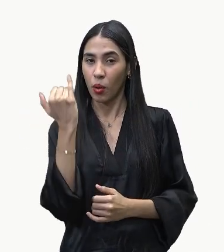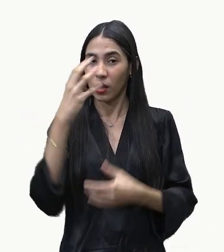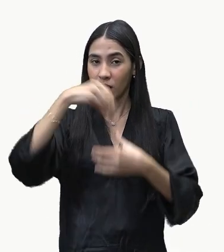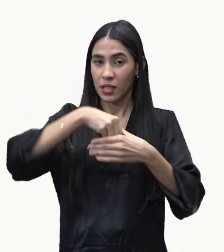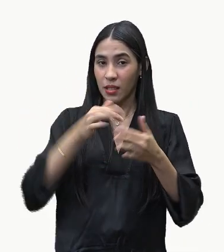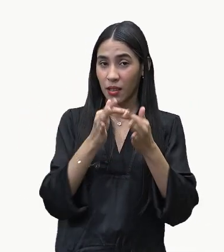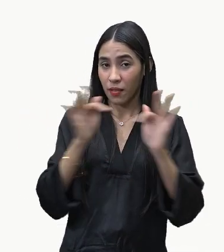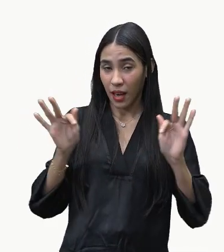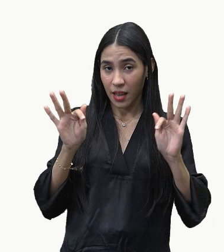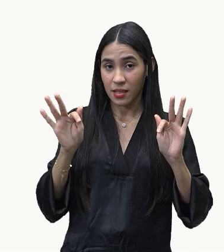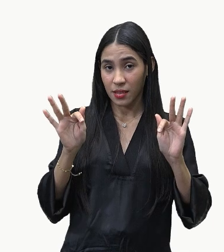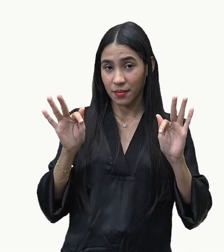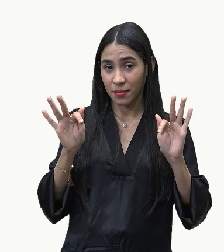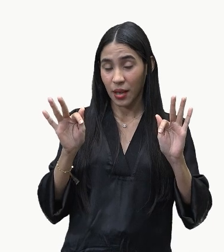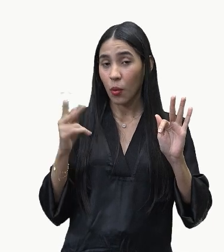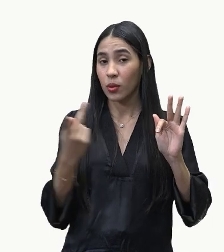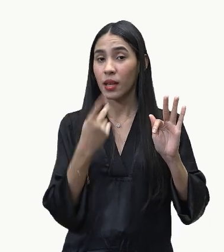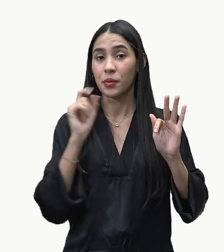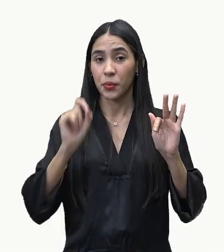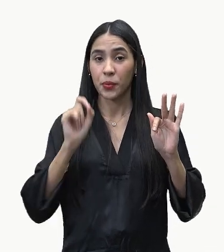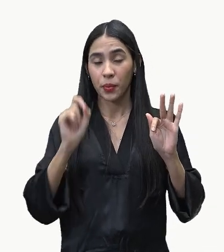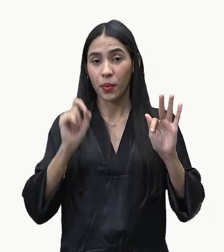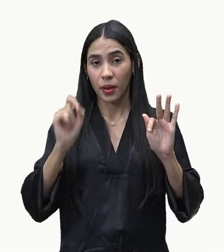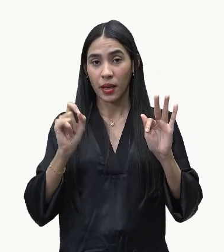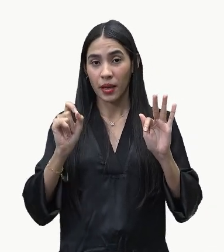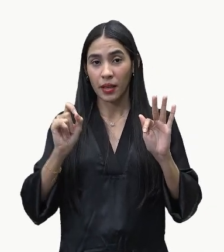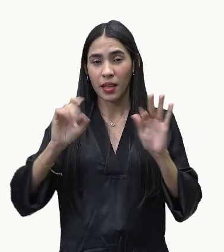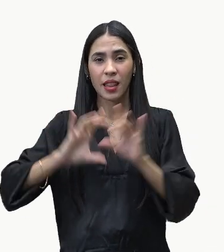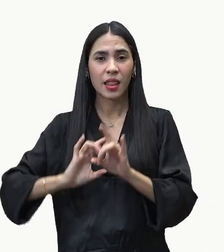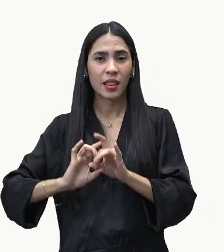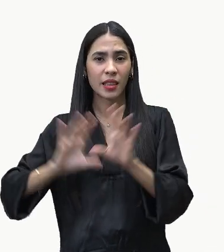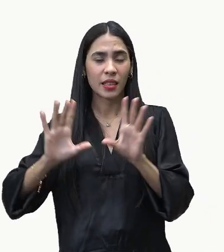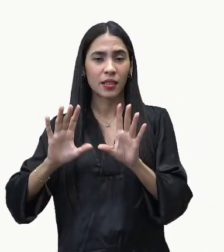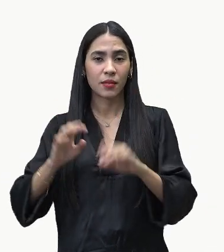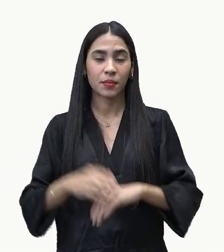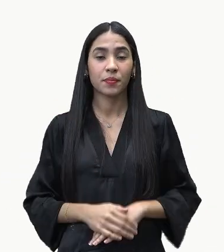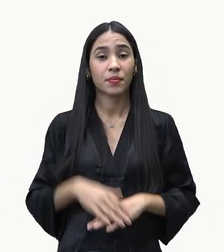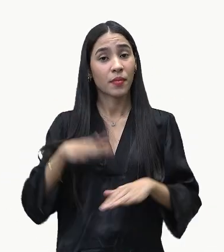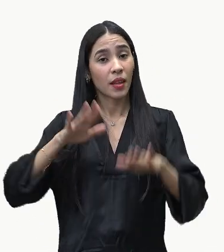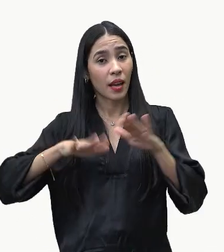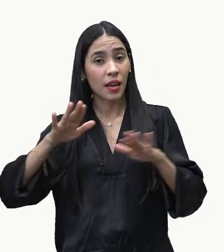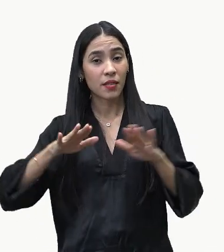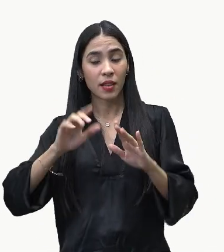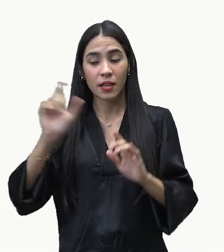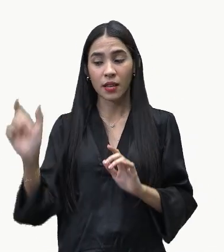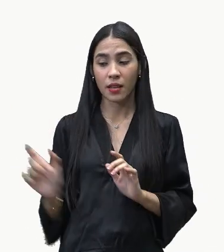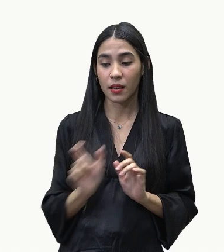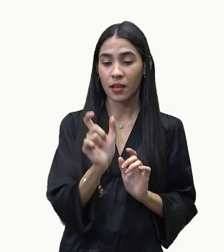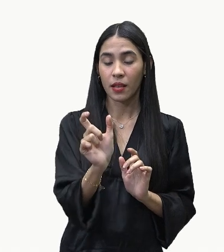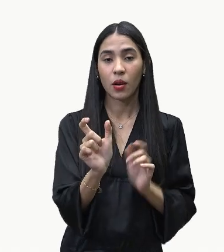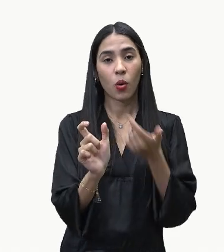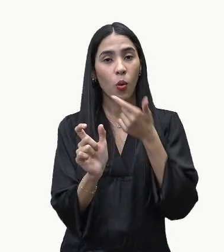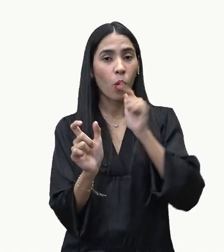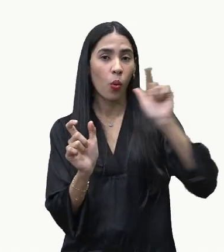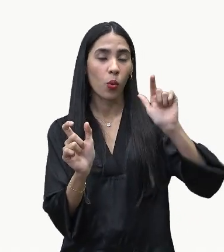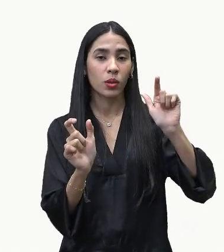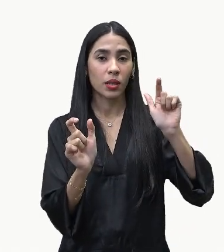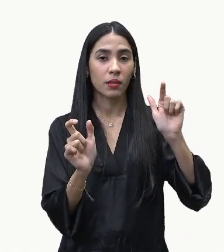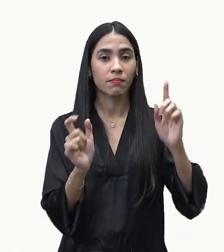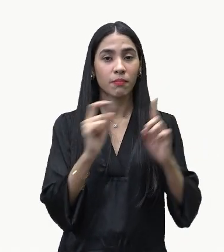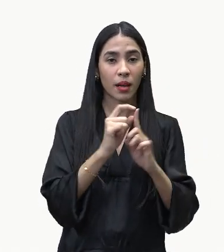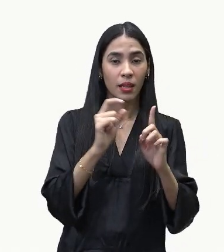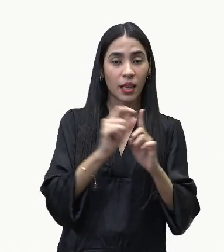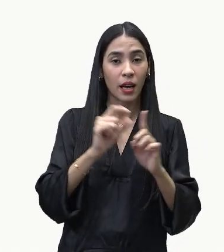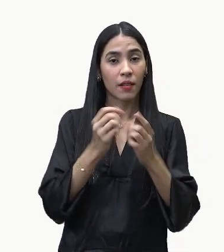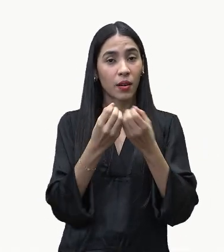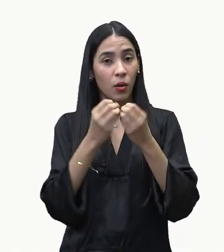à sentença acaba ficando solto. Em seu lugar, às vezes é colocada uma outra palavra, uma outra oração